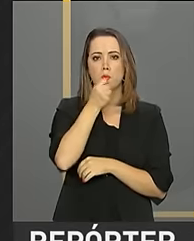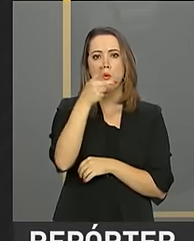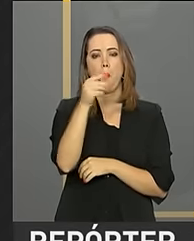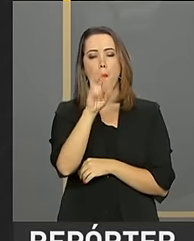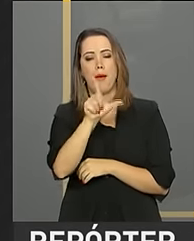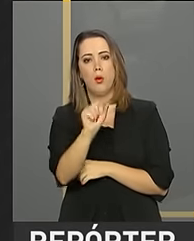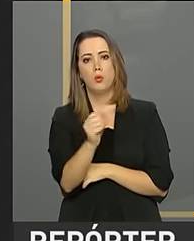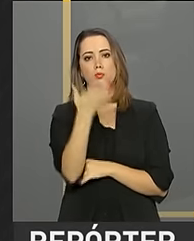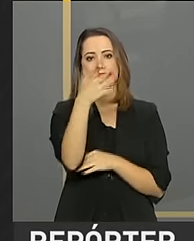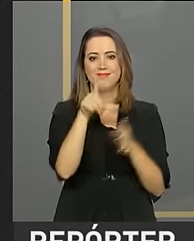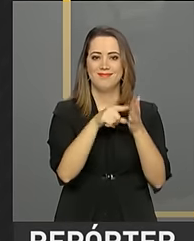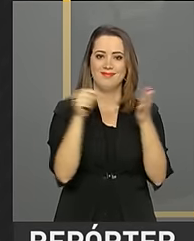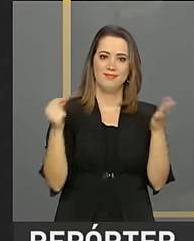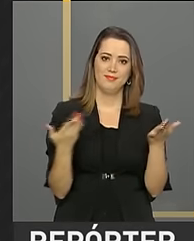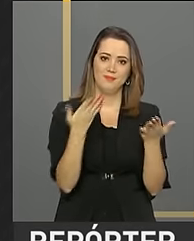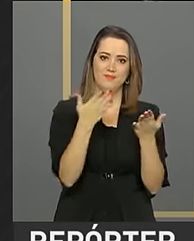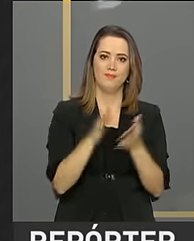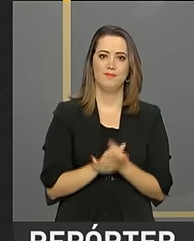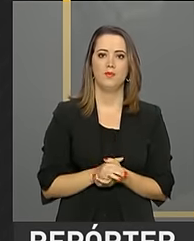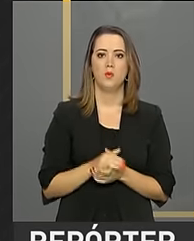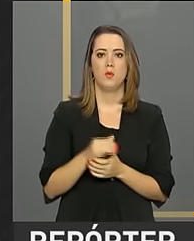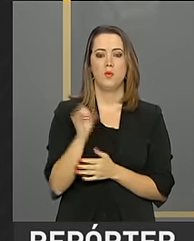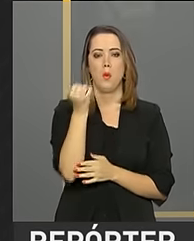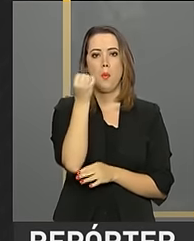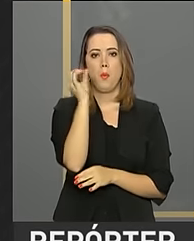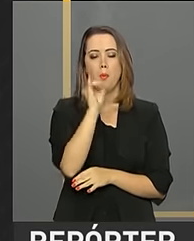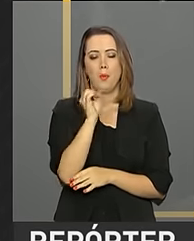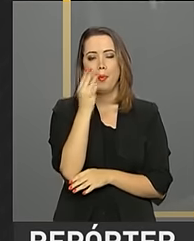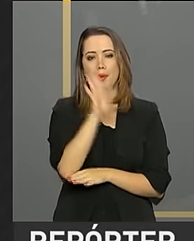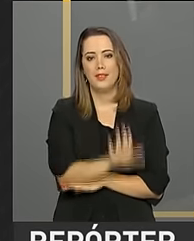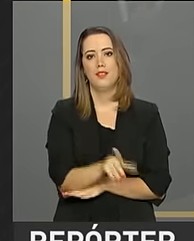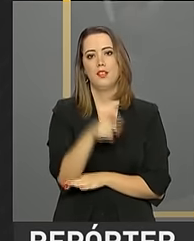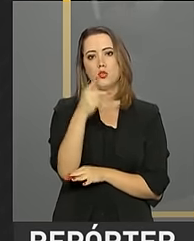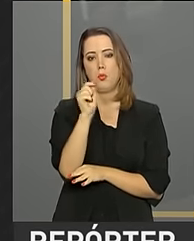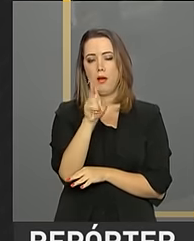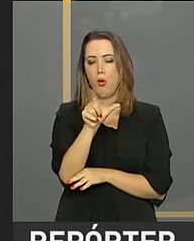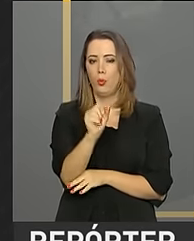La Sálvia, direto lá do Palácio do Planalto. Boa tarde, Paulo.